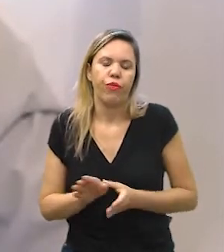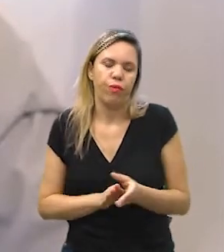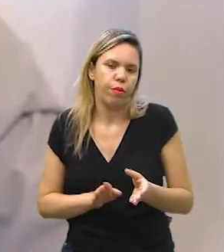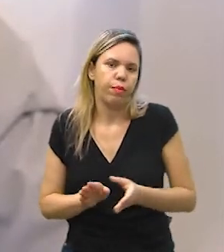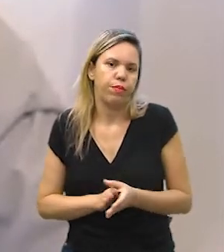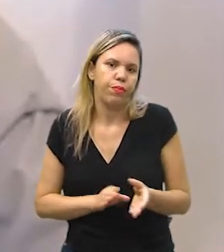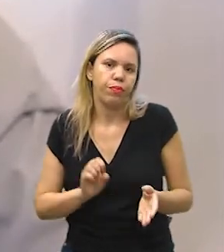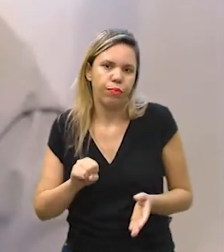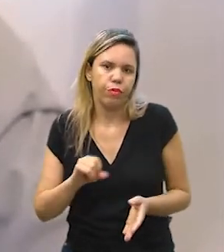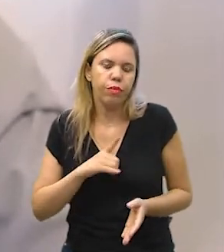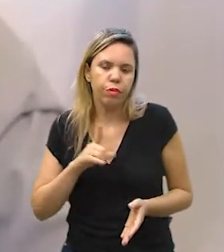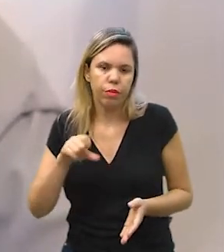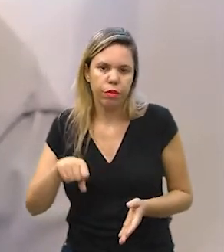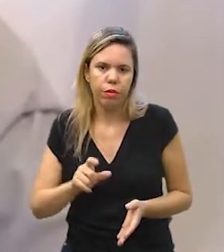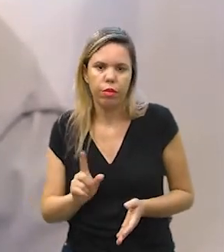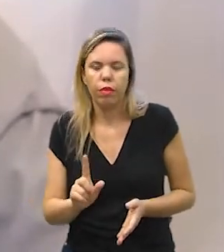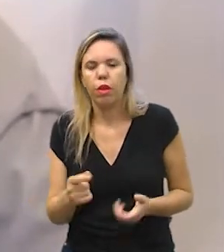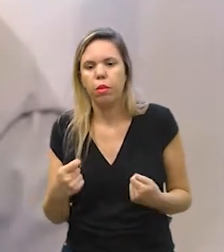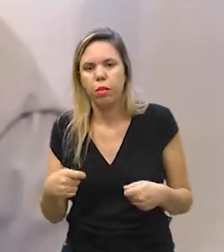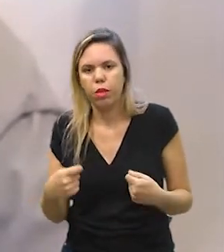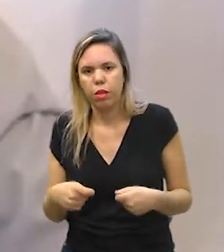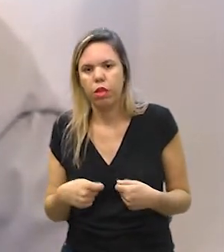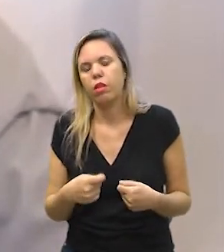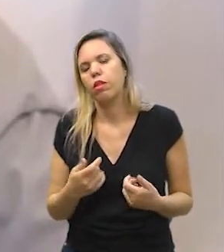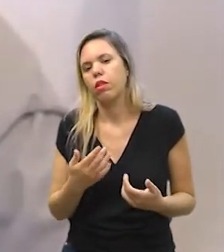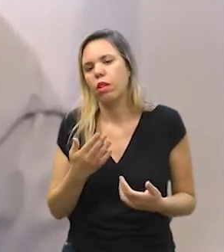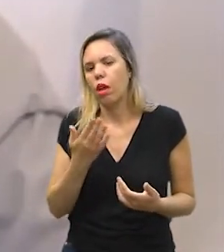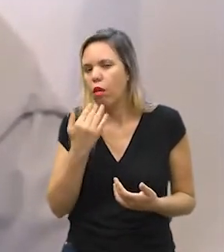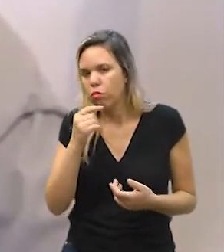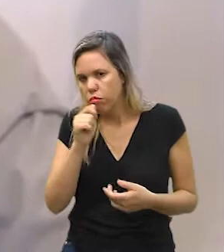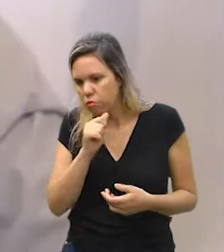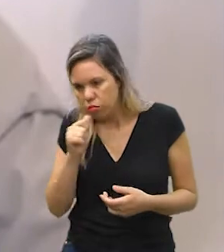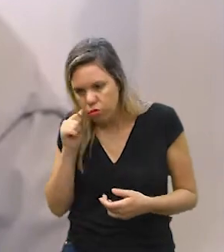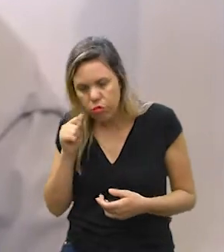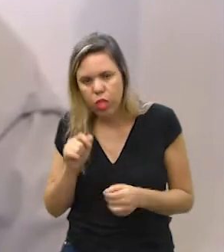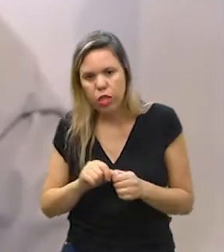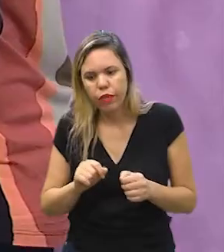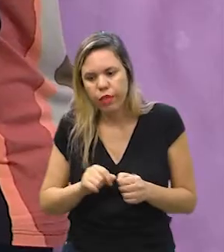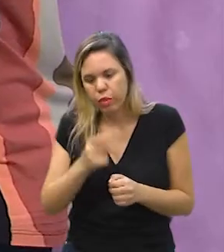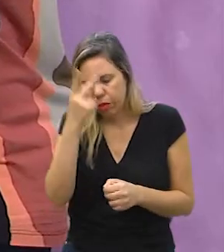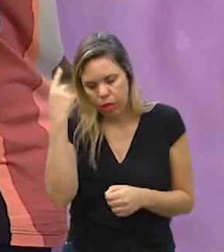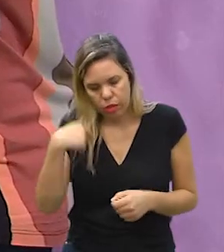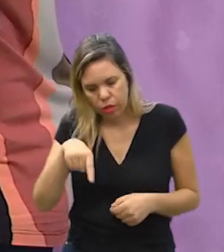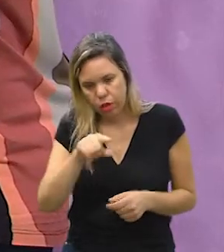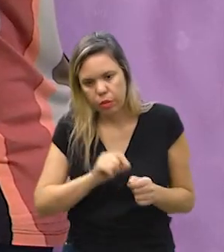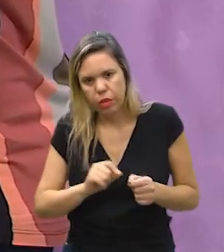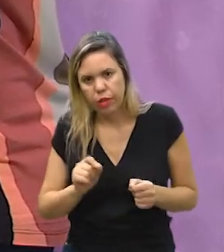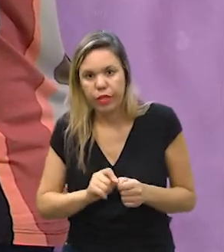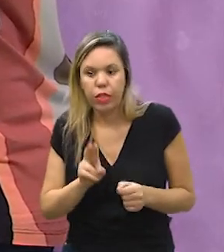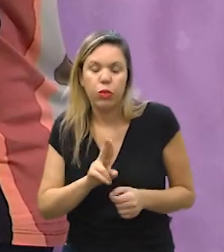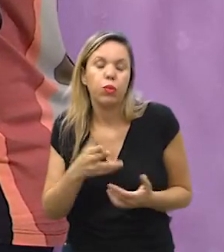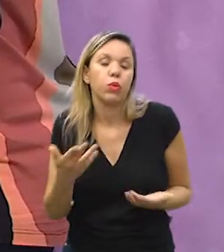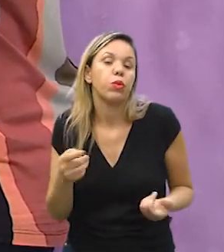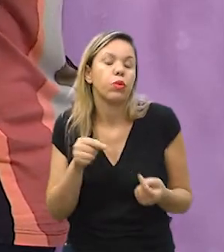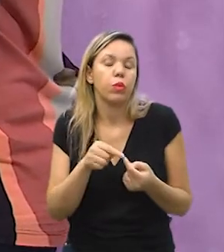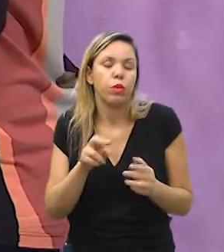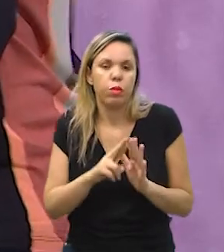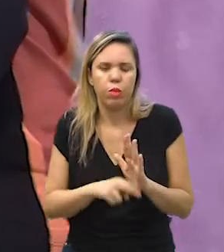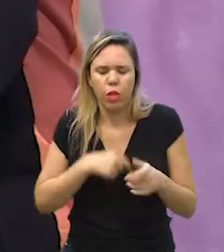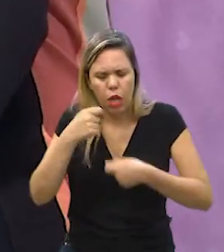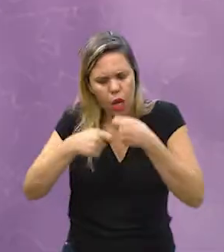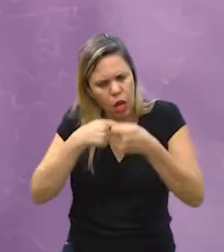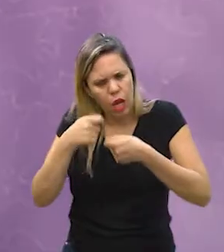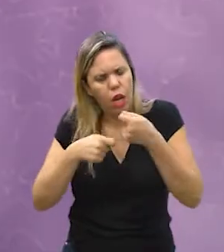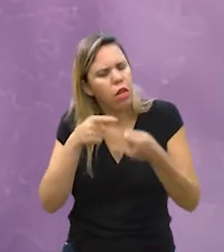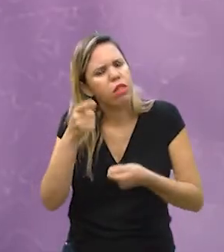orientar se existe ou não a necessidade da dieta e que tipo de dieta esse indivíduo deve fazer uso. E a